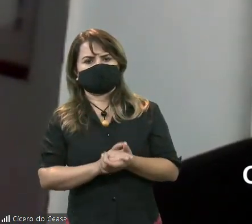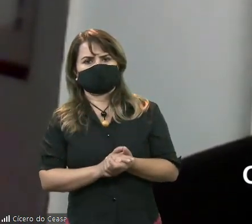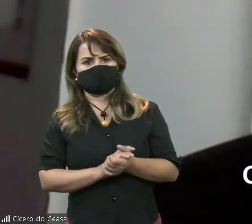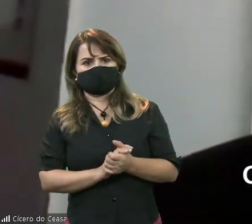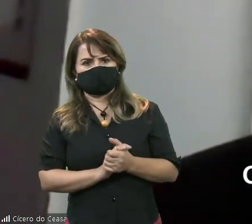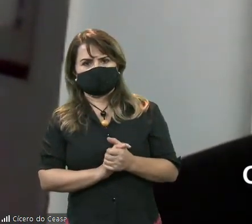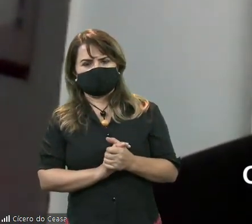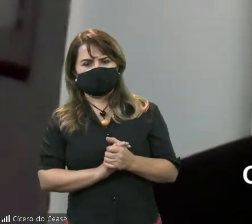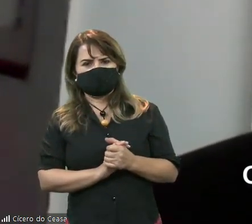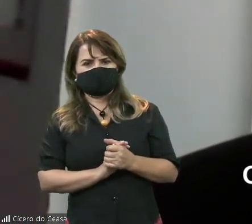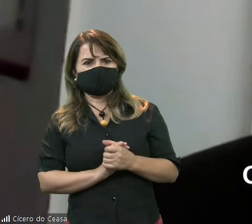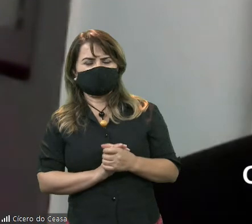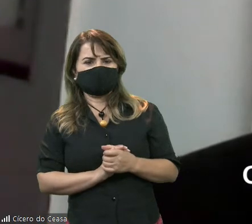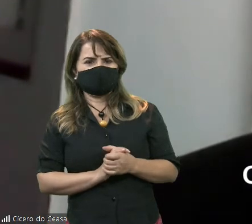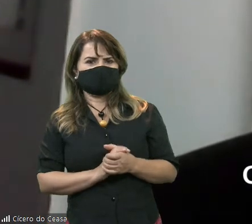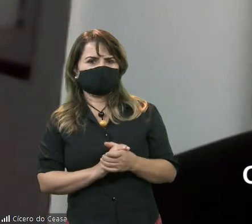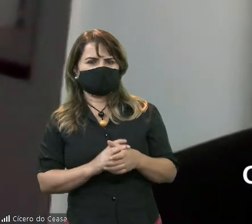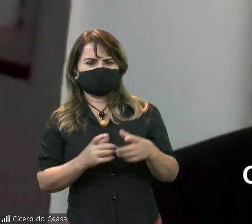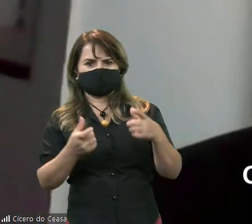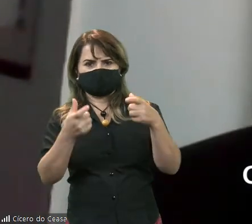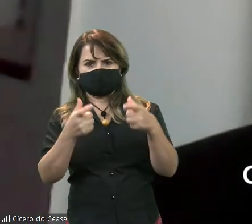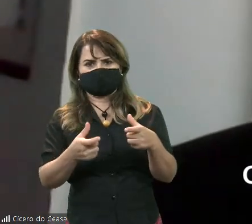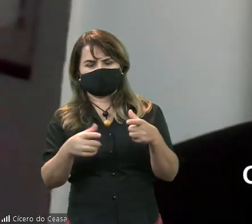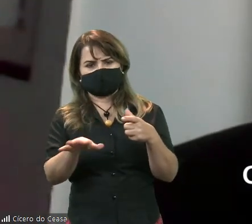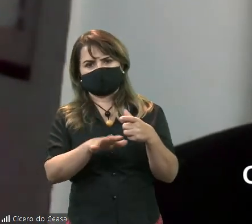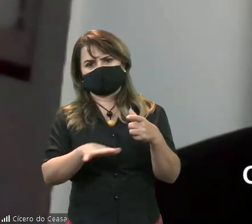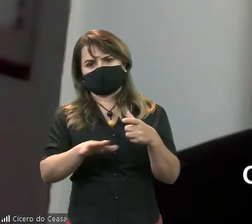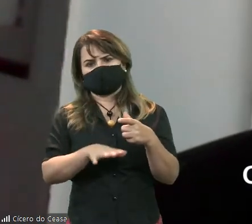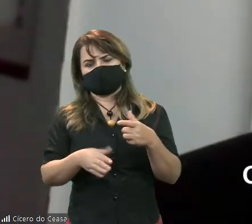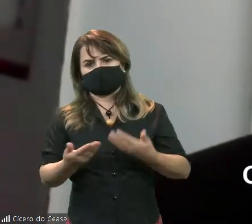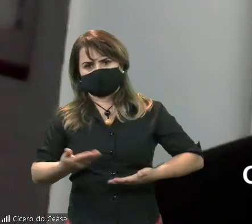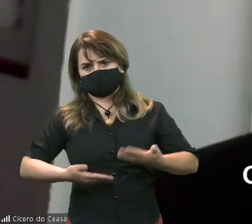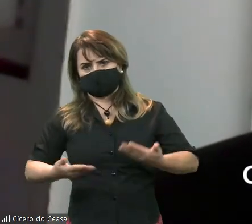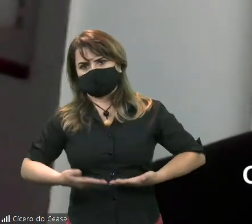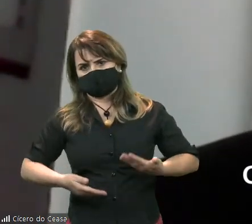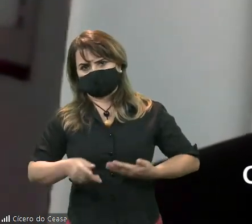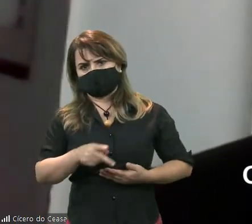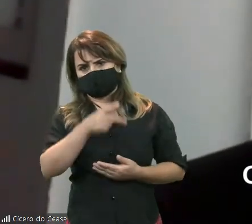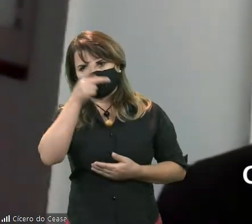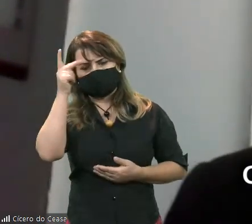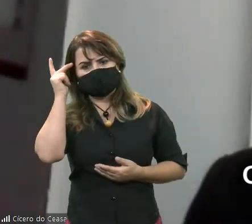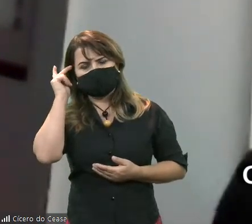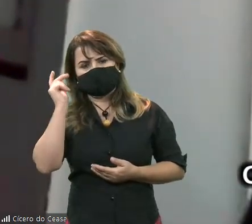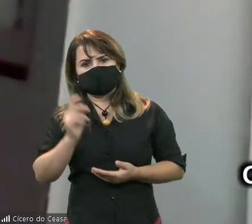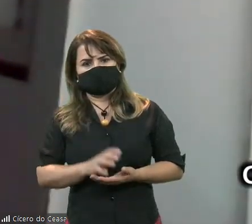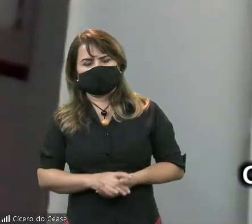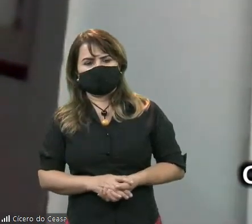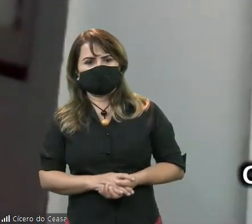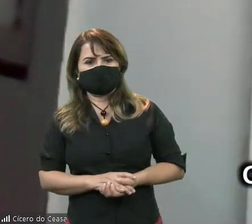essa via para atender nossa população. Essas são minhas palavras, presidente. Obrigado.